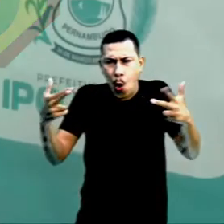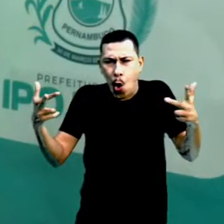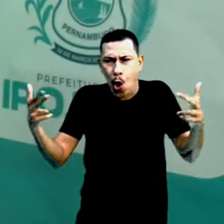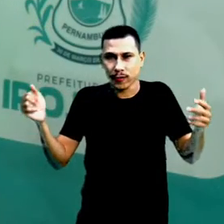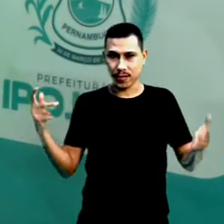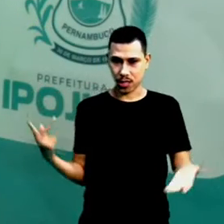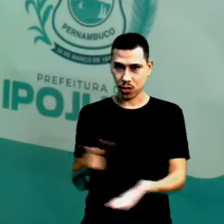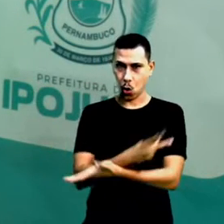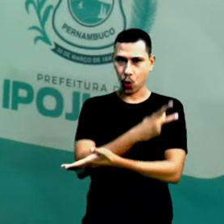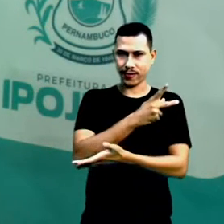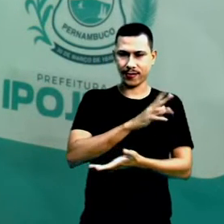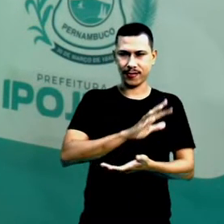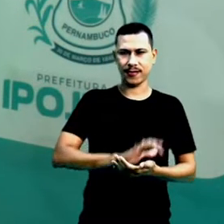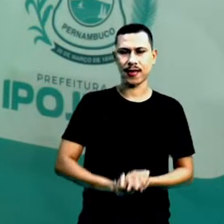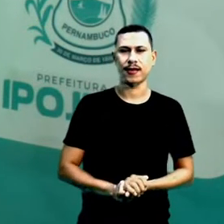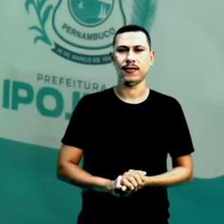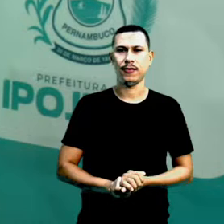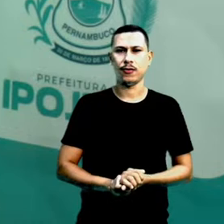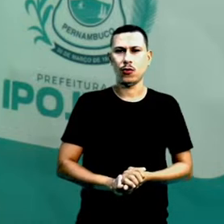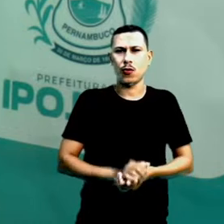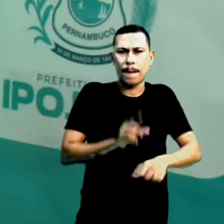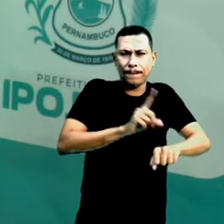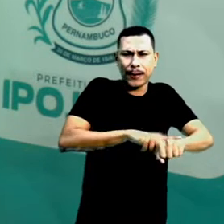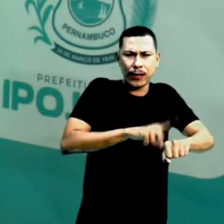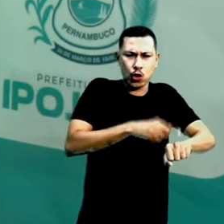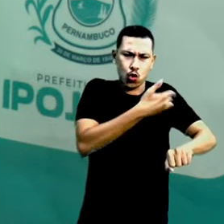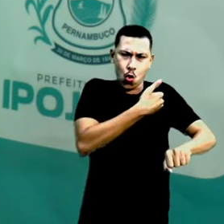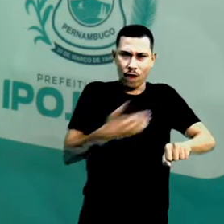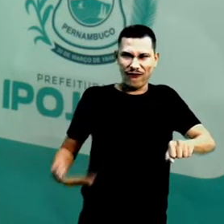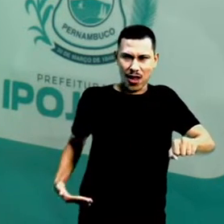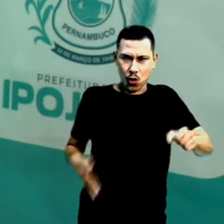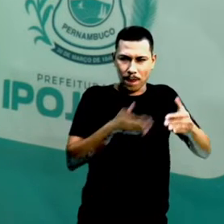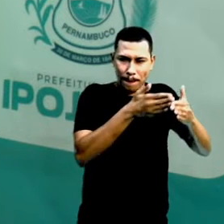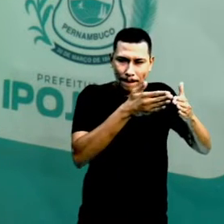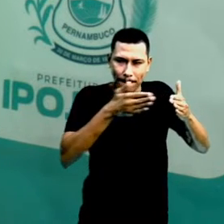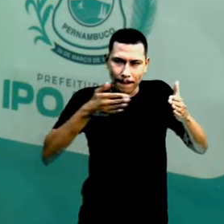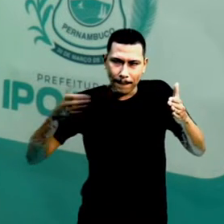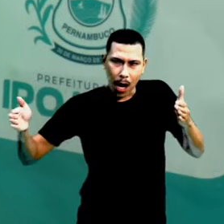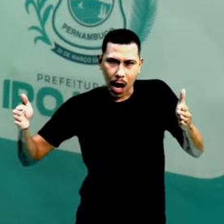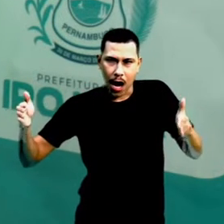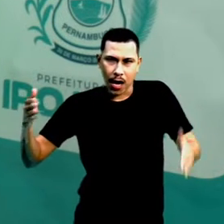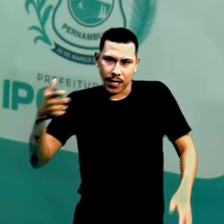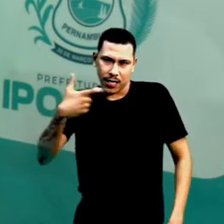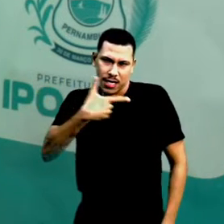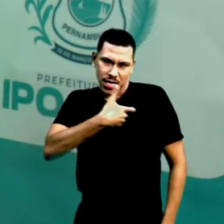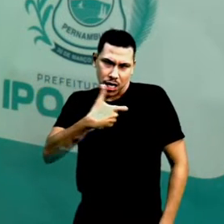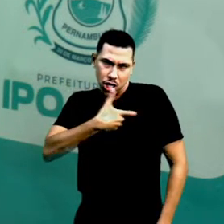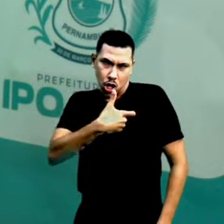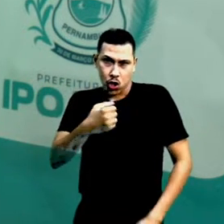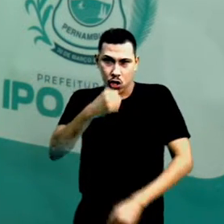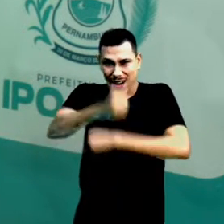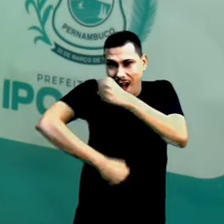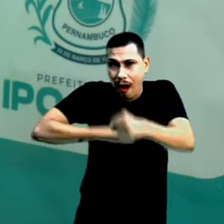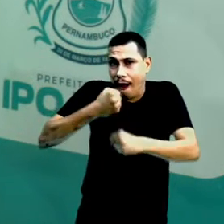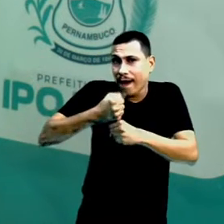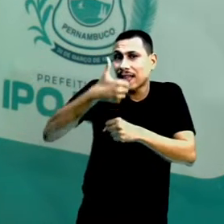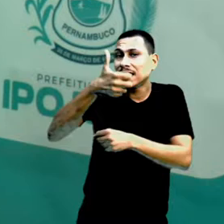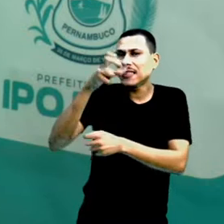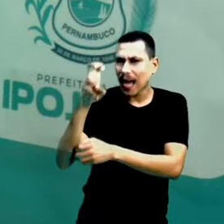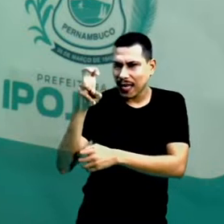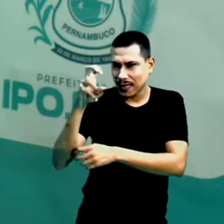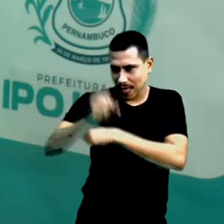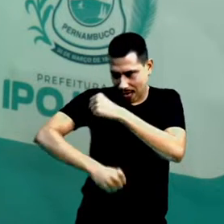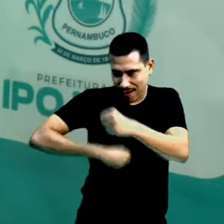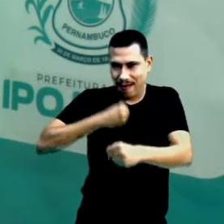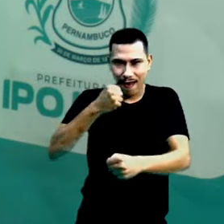principais acontecimentos durante aí o governo do Getúlio Vargas? Como falei, foram 15 anos, né? Muito extenso, um dos homens que